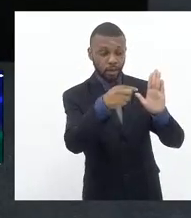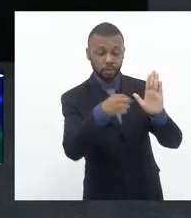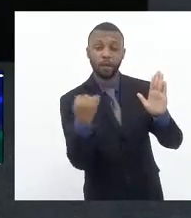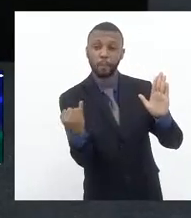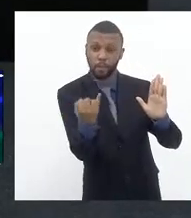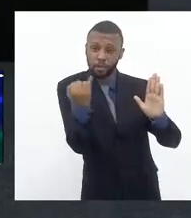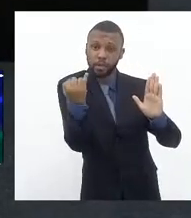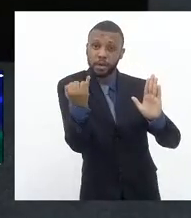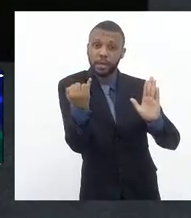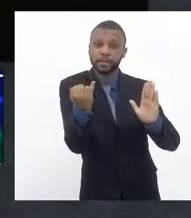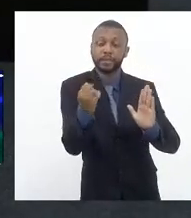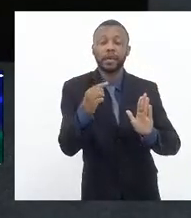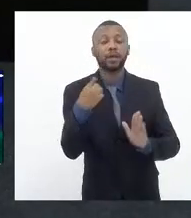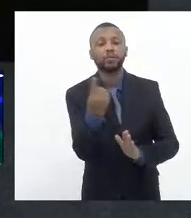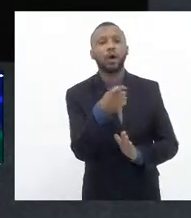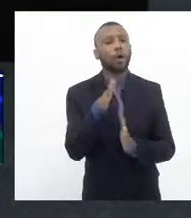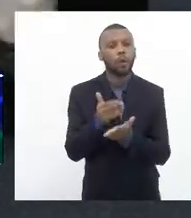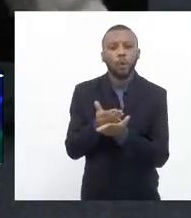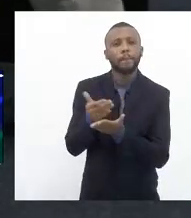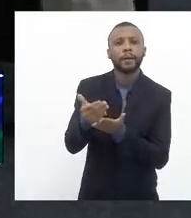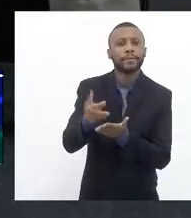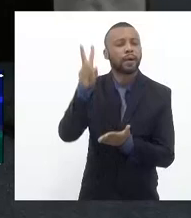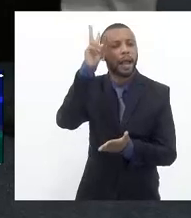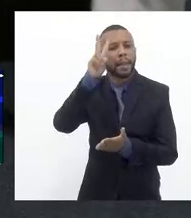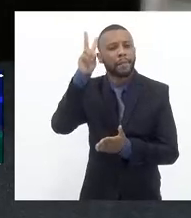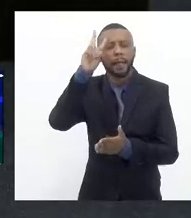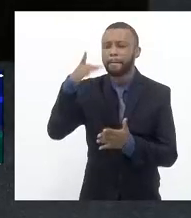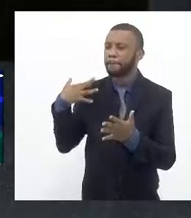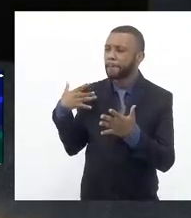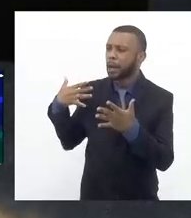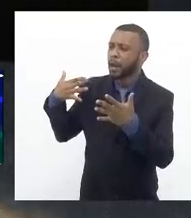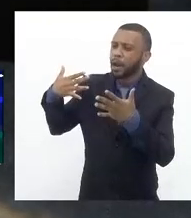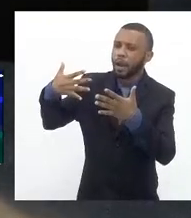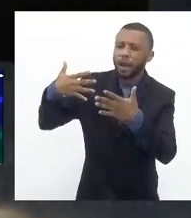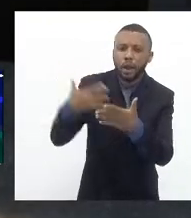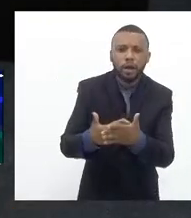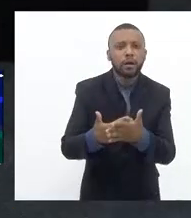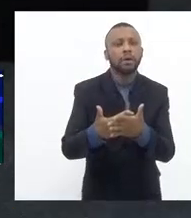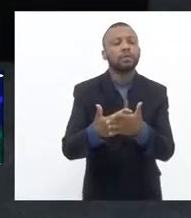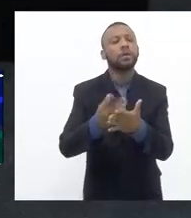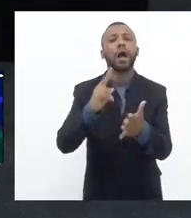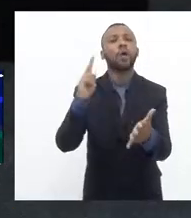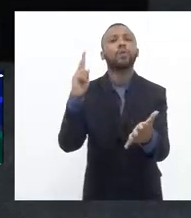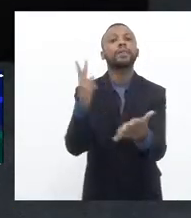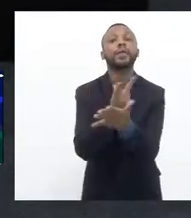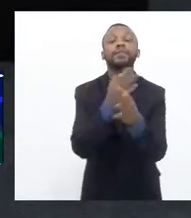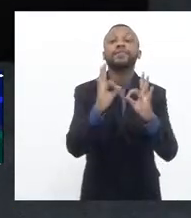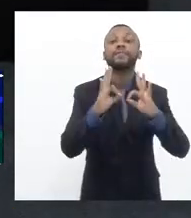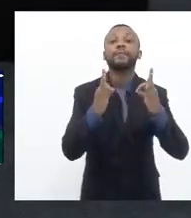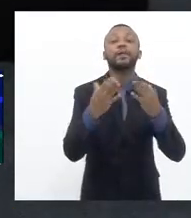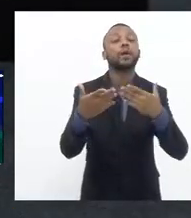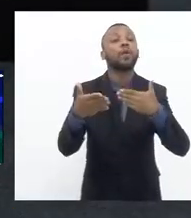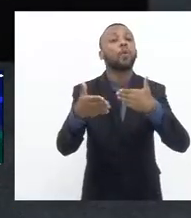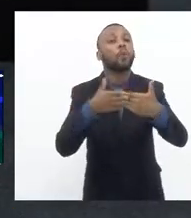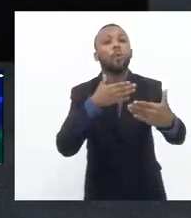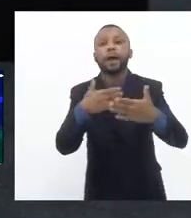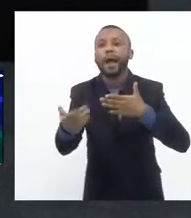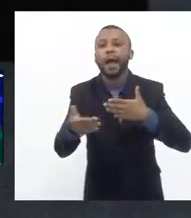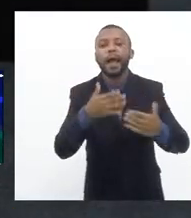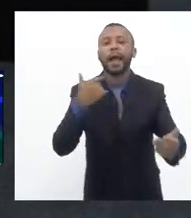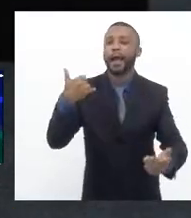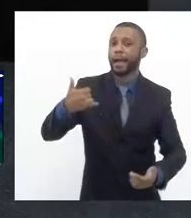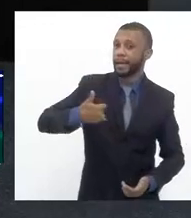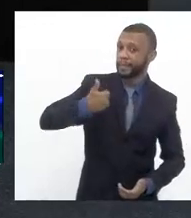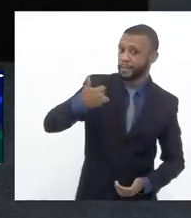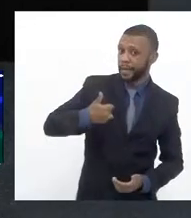começa a lembrar, né, que isso acontece com qualquer família, em qualquer